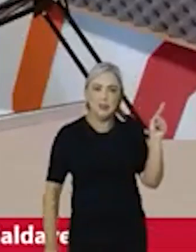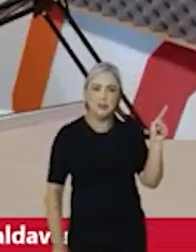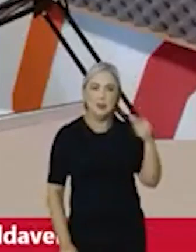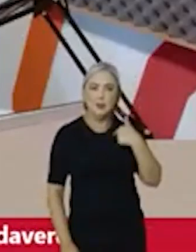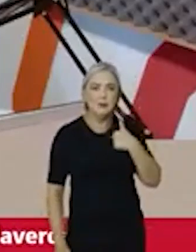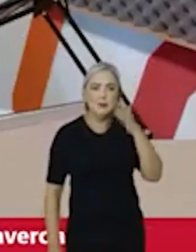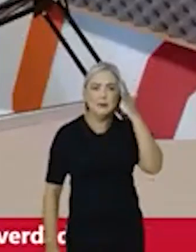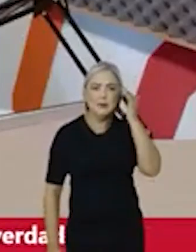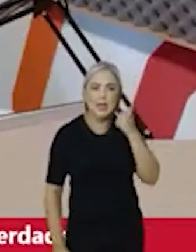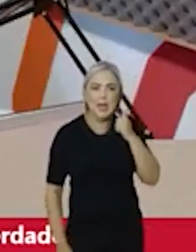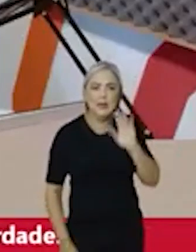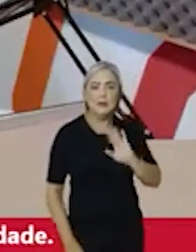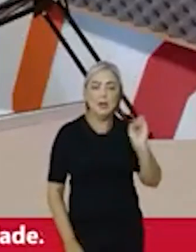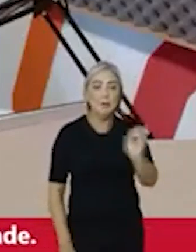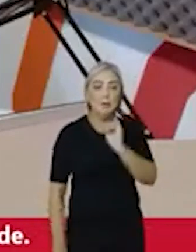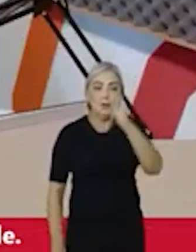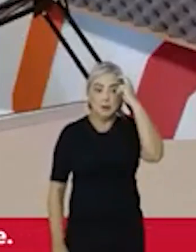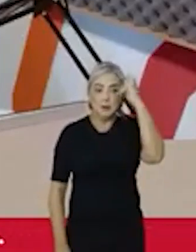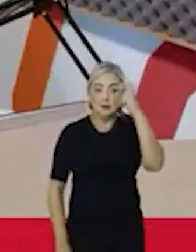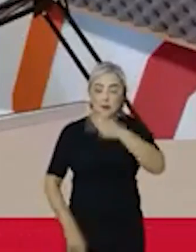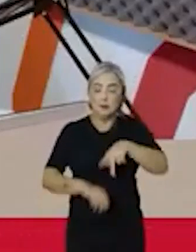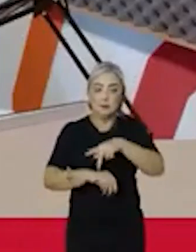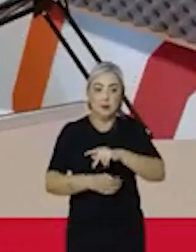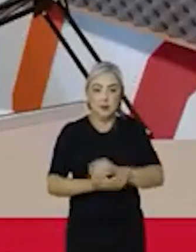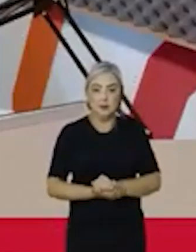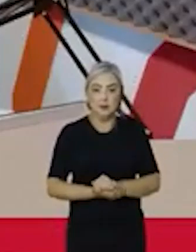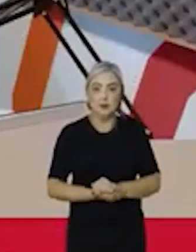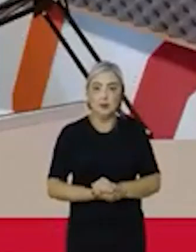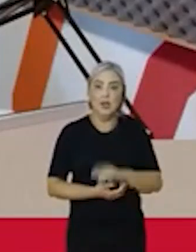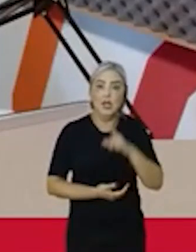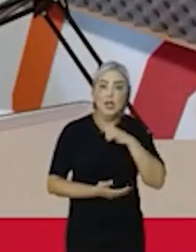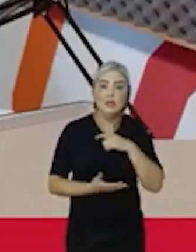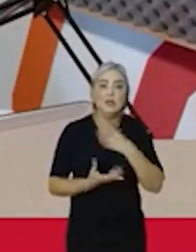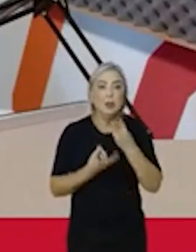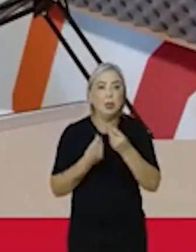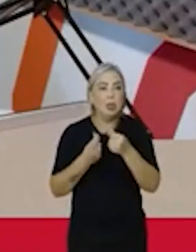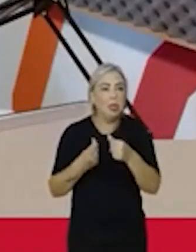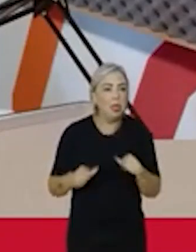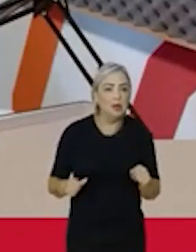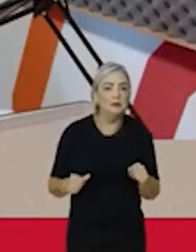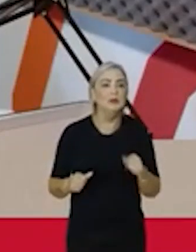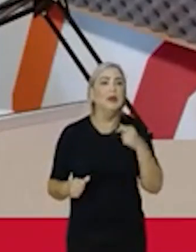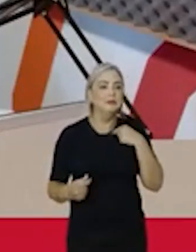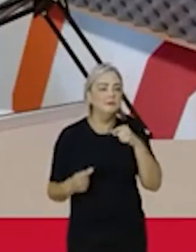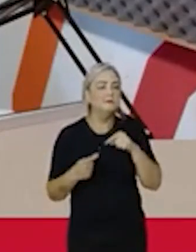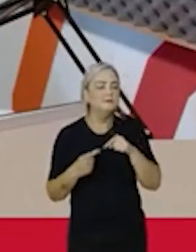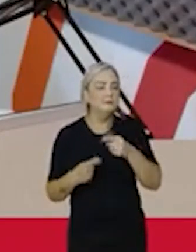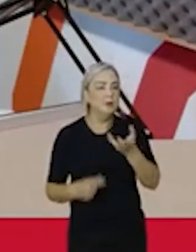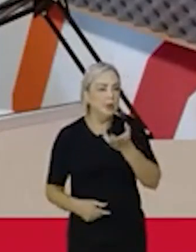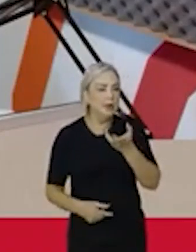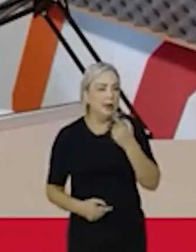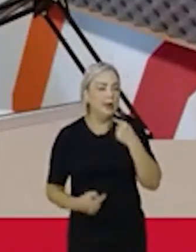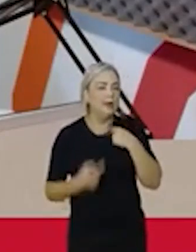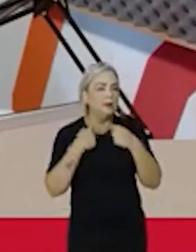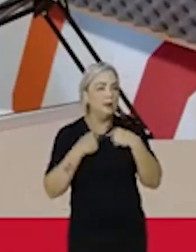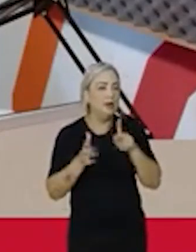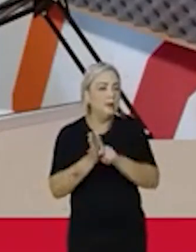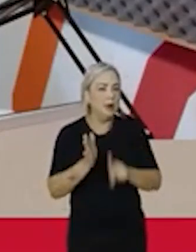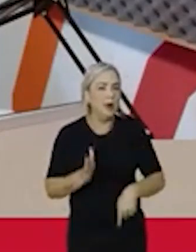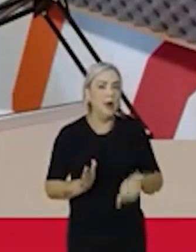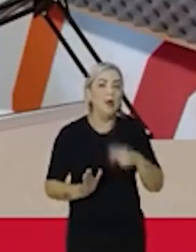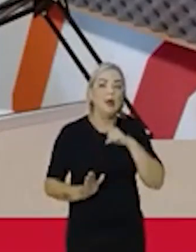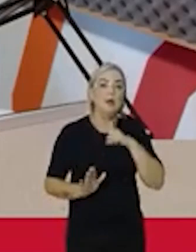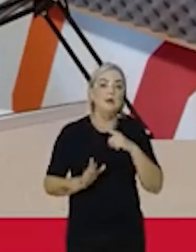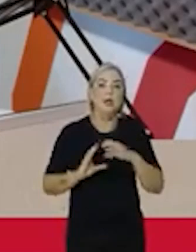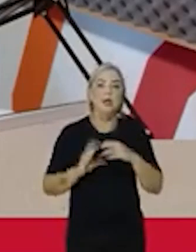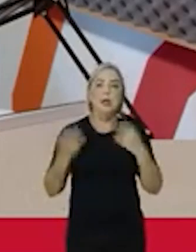têm noção da importância da cultura para o país. Então, eles estão destruindo propositalmente, fazem parte de